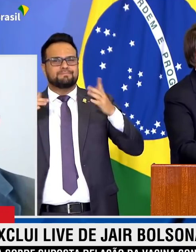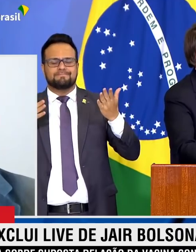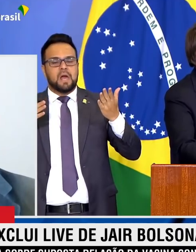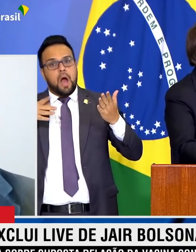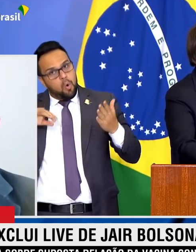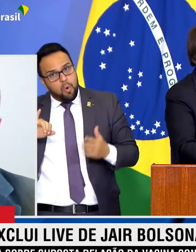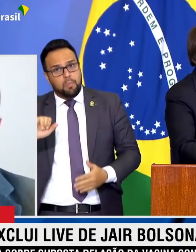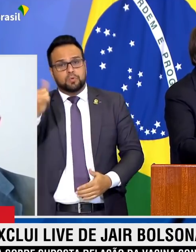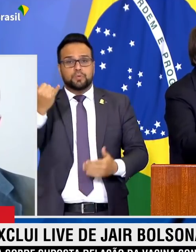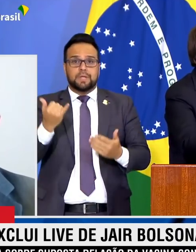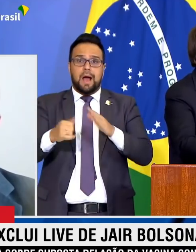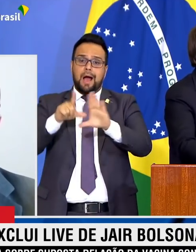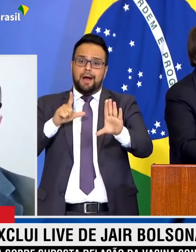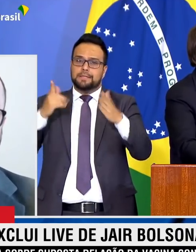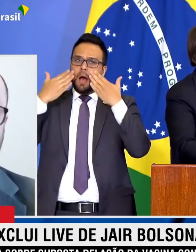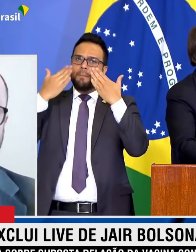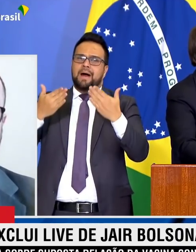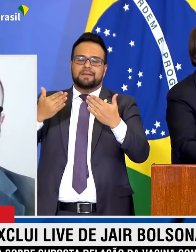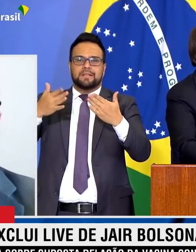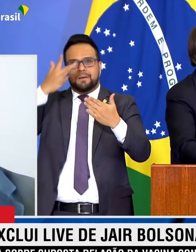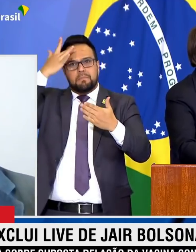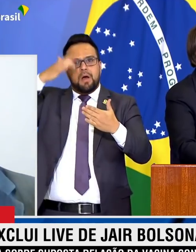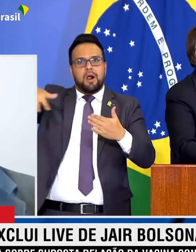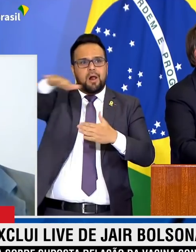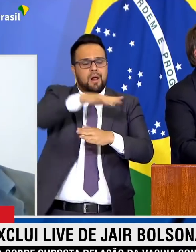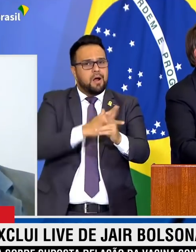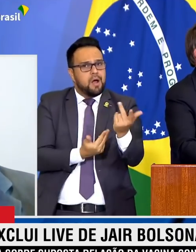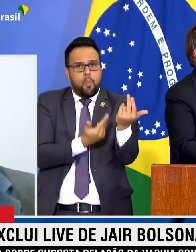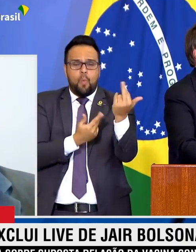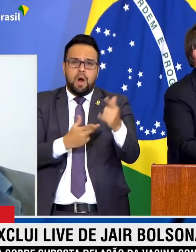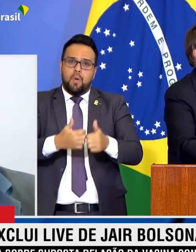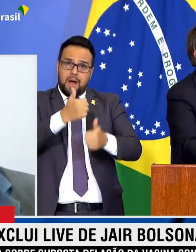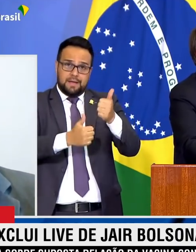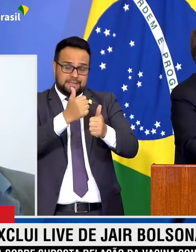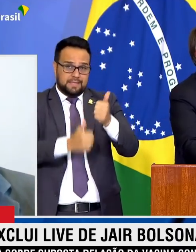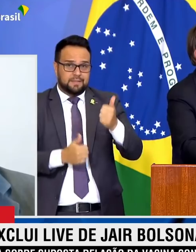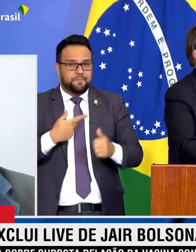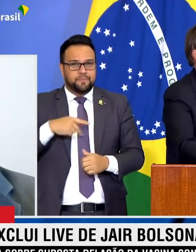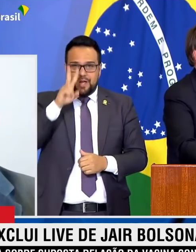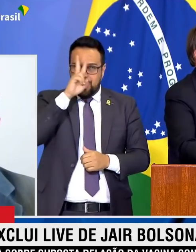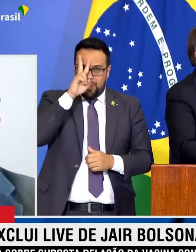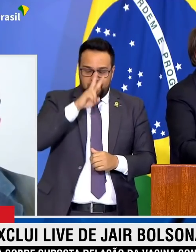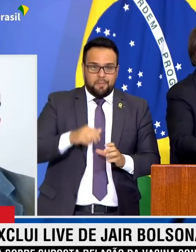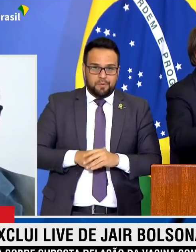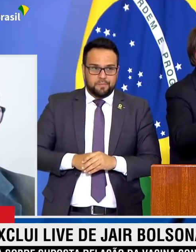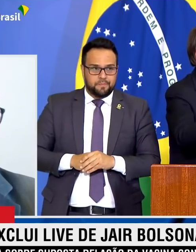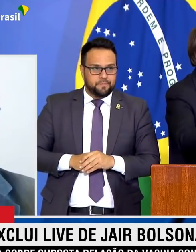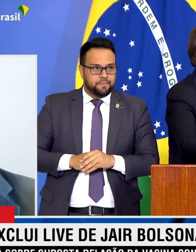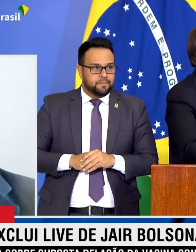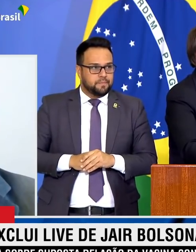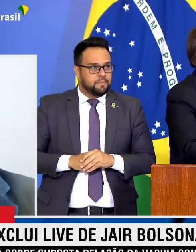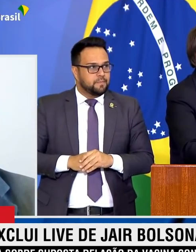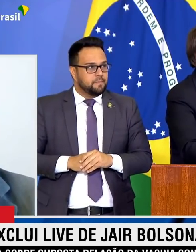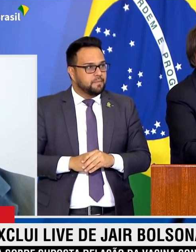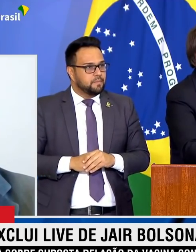a pescar que apresenta perceber forças né para conseguir pescar então com isso de vez em quando a gente tem que dar o peixe para você alimentar ele mas a gente